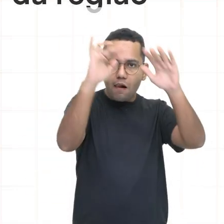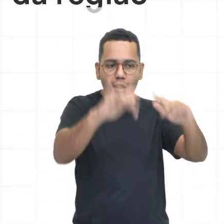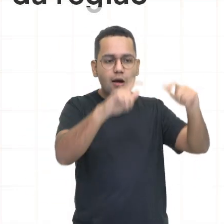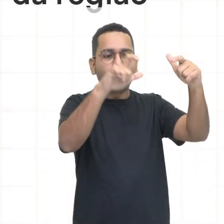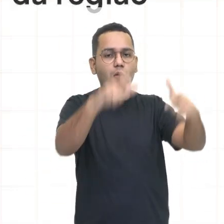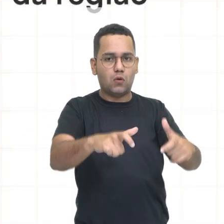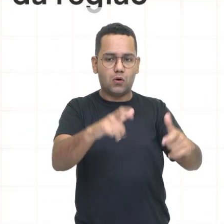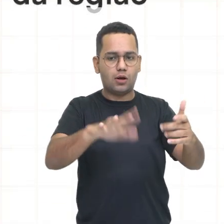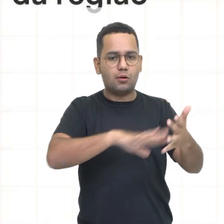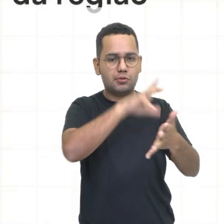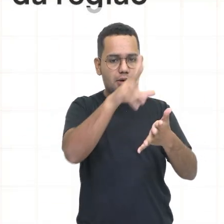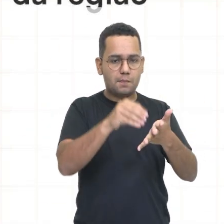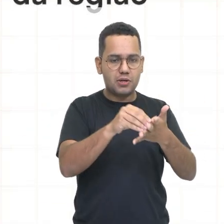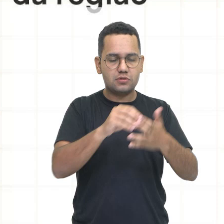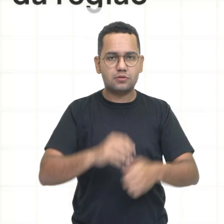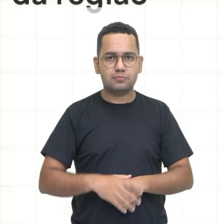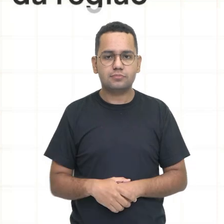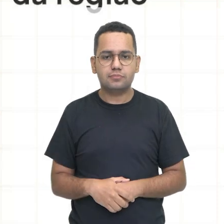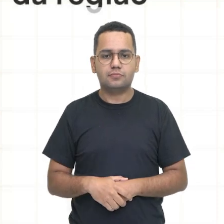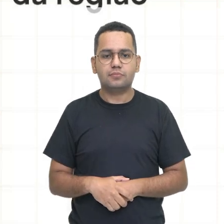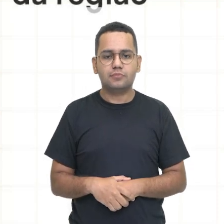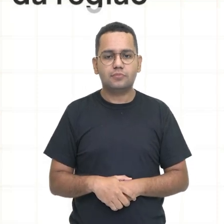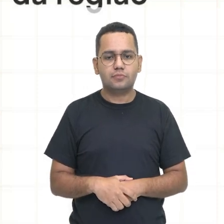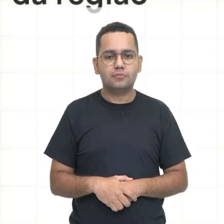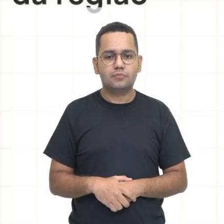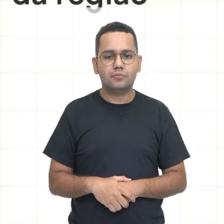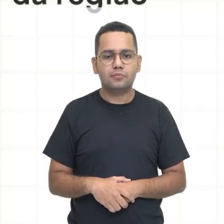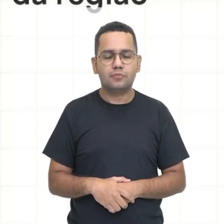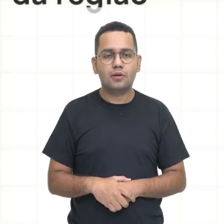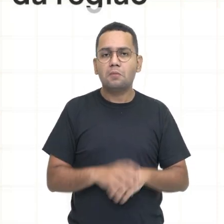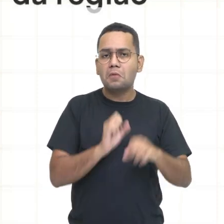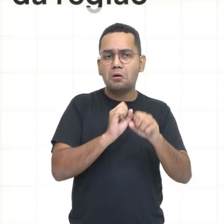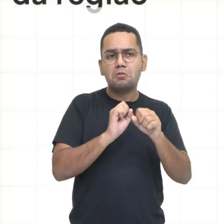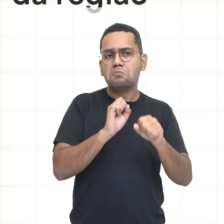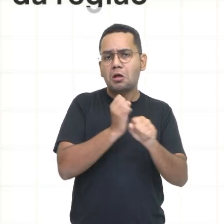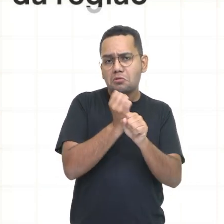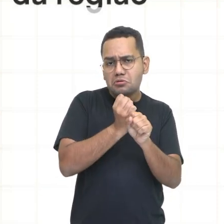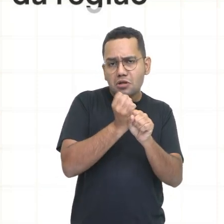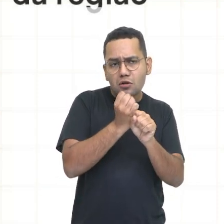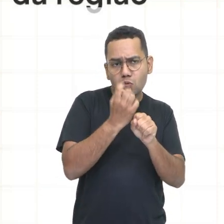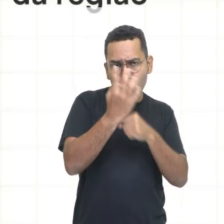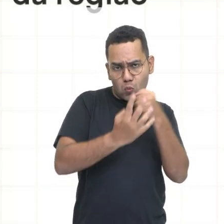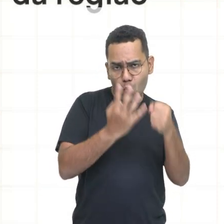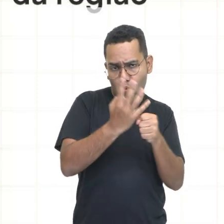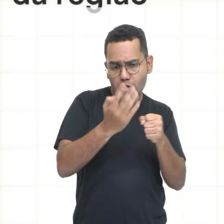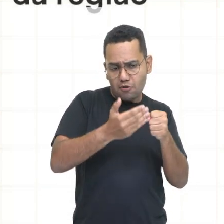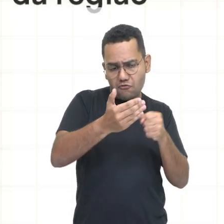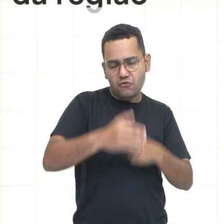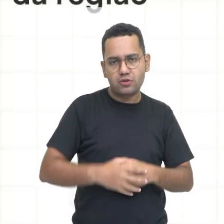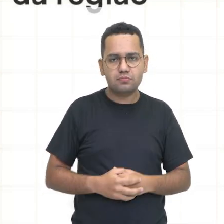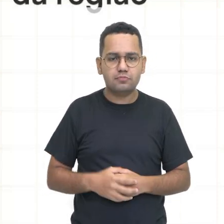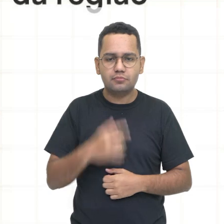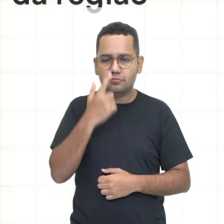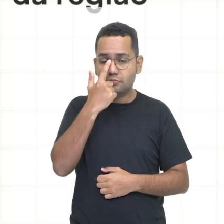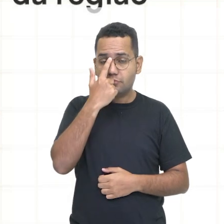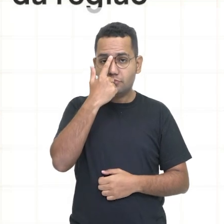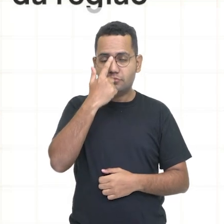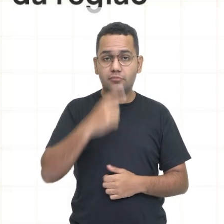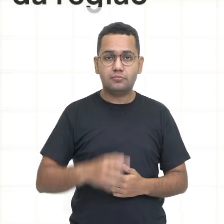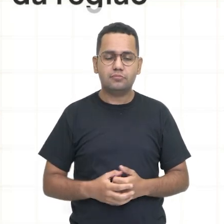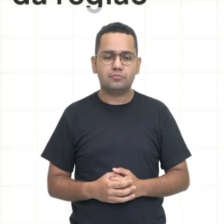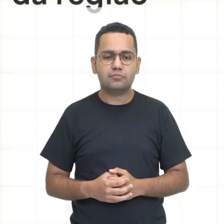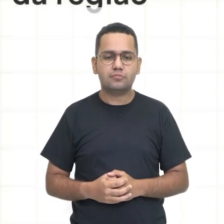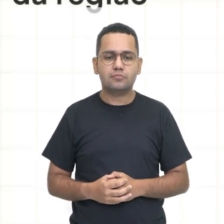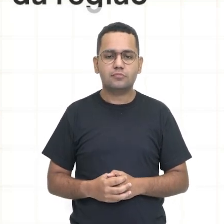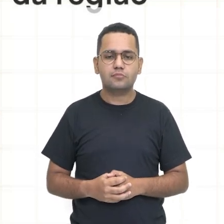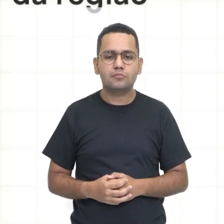região pelos 4 anos seguintes. Então, gente, qual é o objetivo do PDA, desse plano de desenvolvimento?